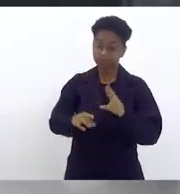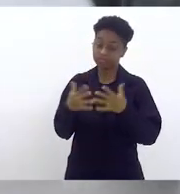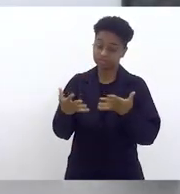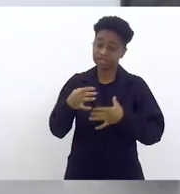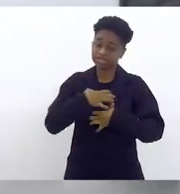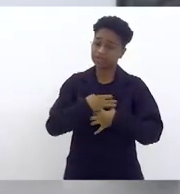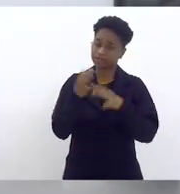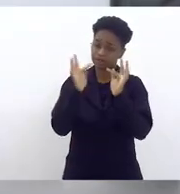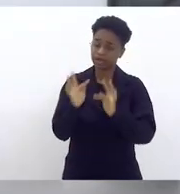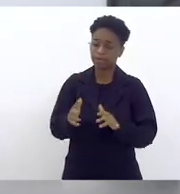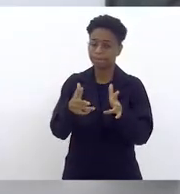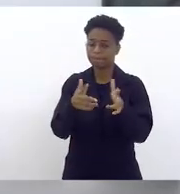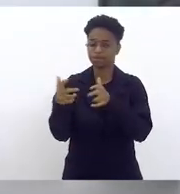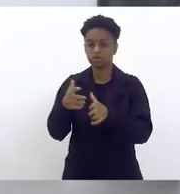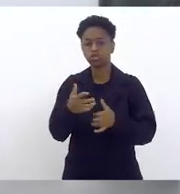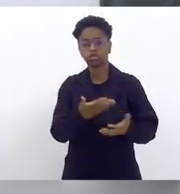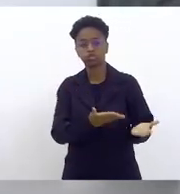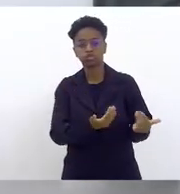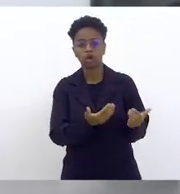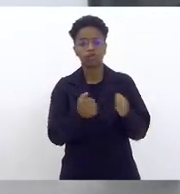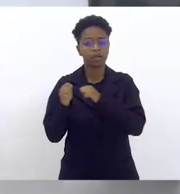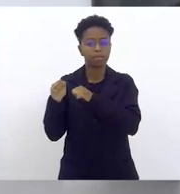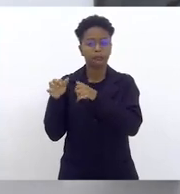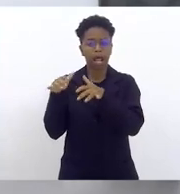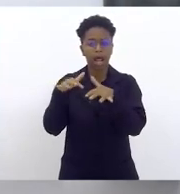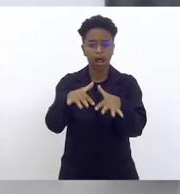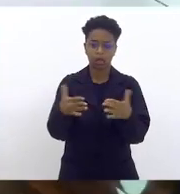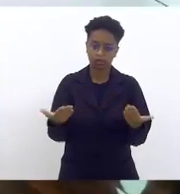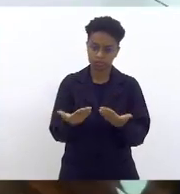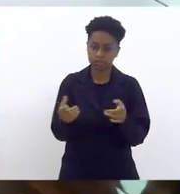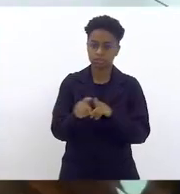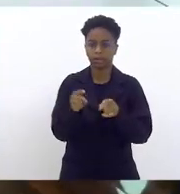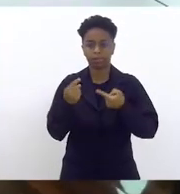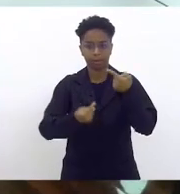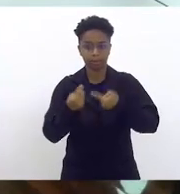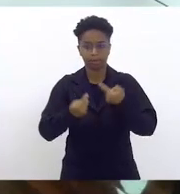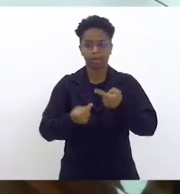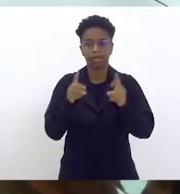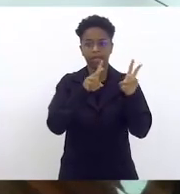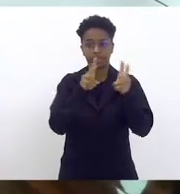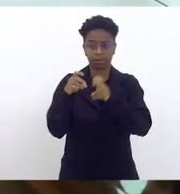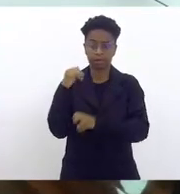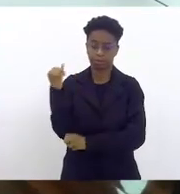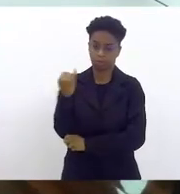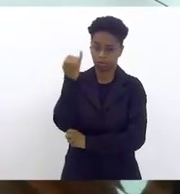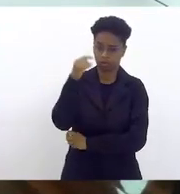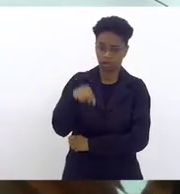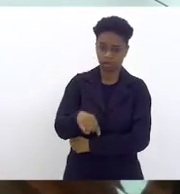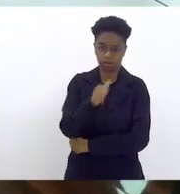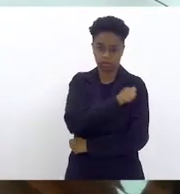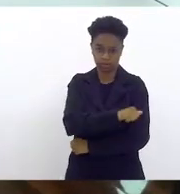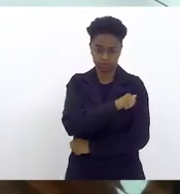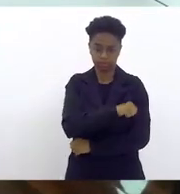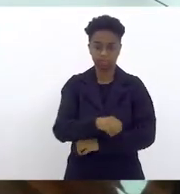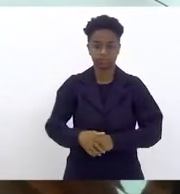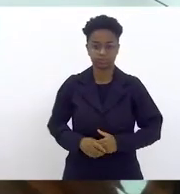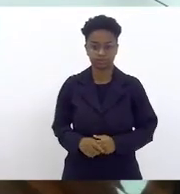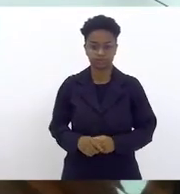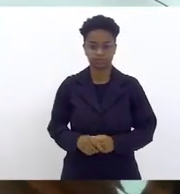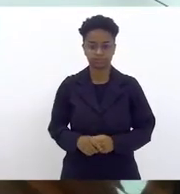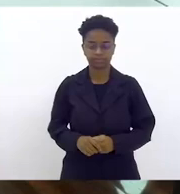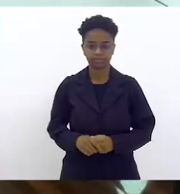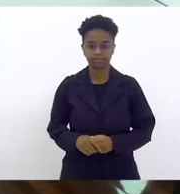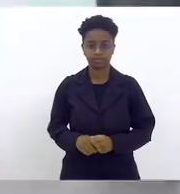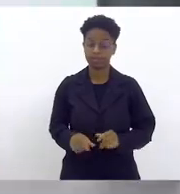tomada pela Juventude e nesse sentido tá aqui discutindo os temas tão relevantes ao estado do Rio de Janeiro dizer